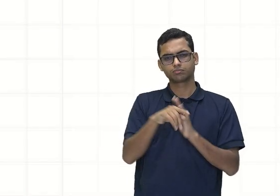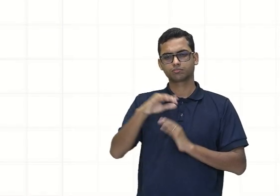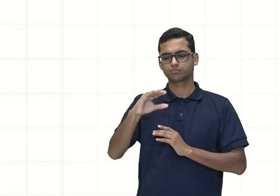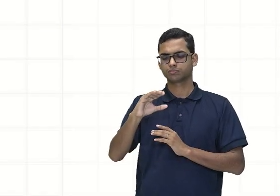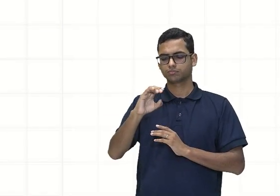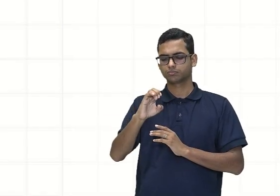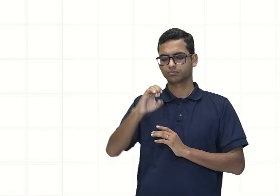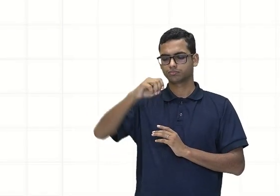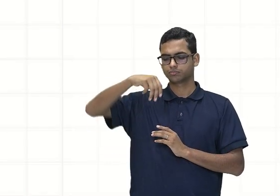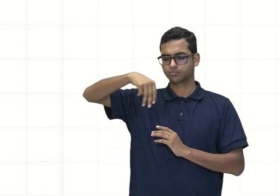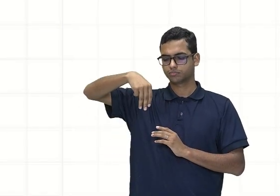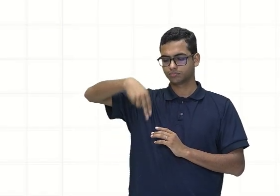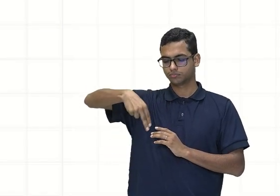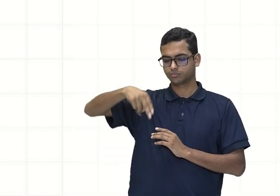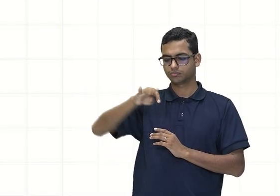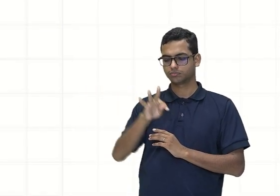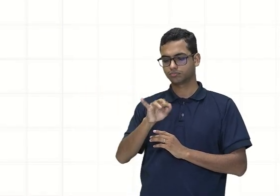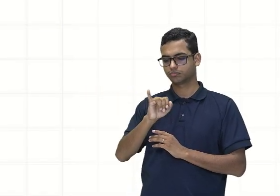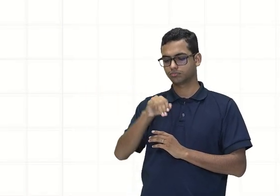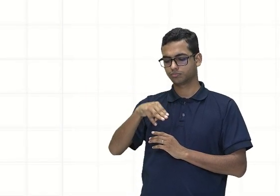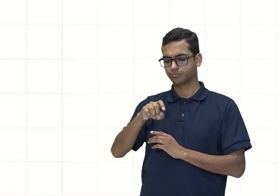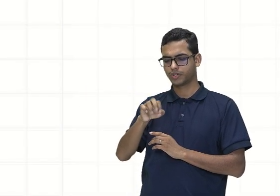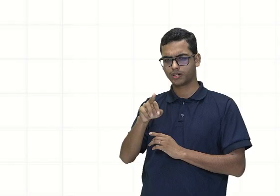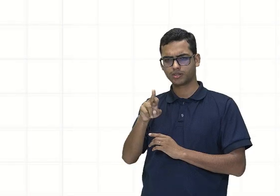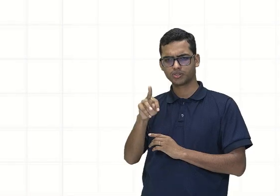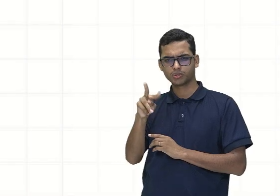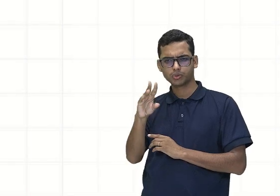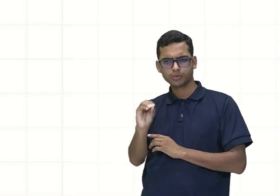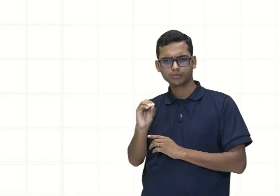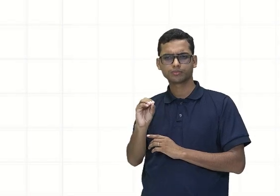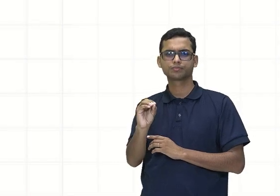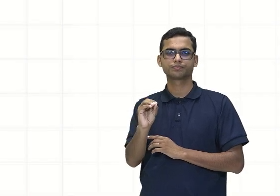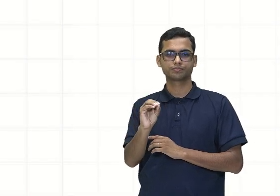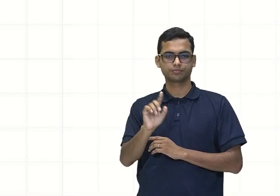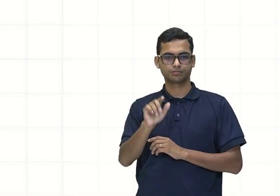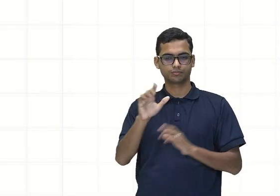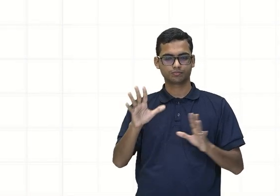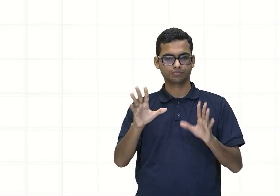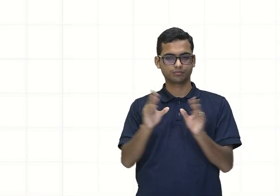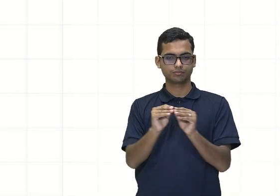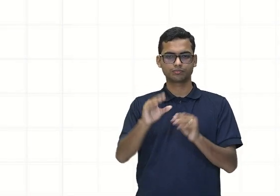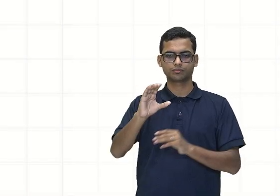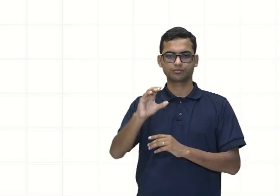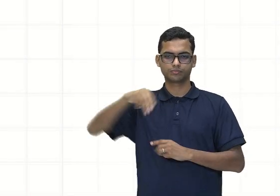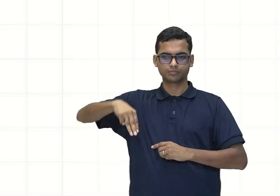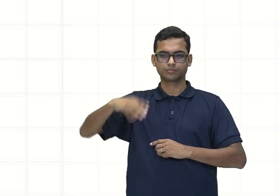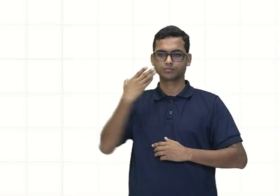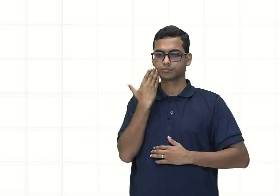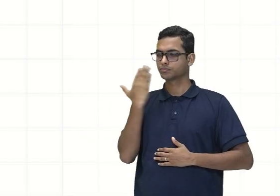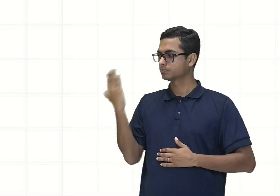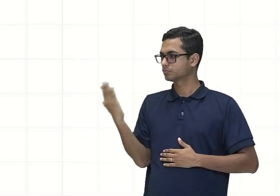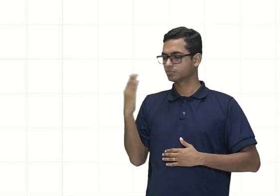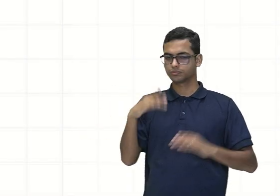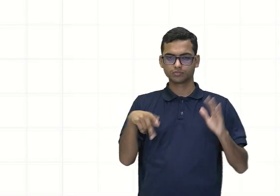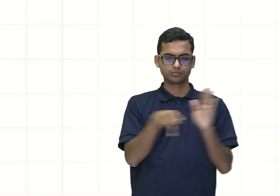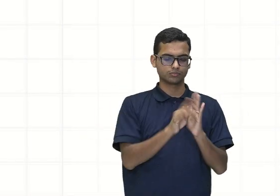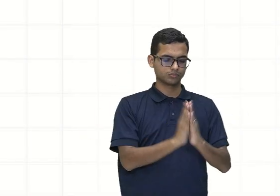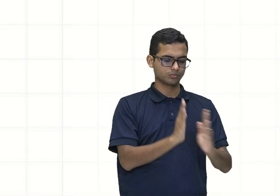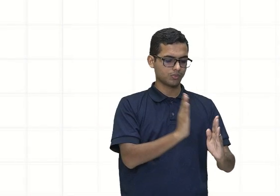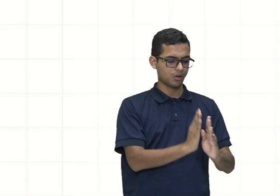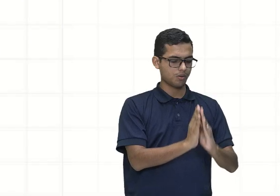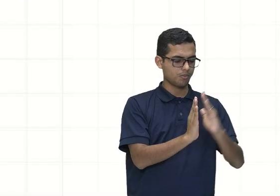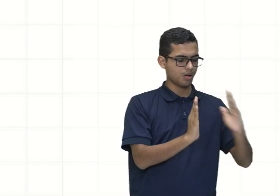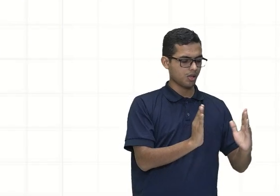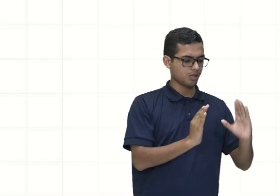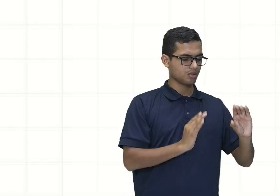nosso centímetro, tá? Então, o nosso centímetro equivale